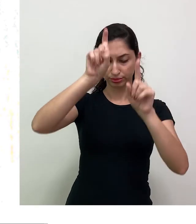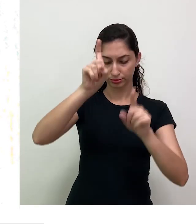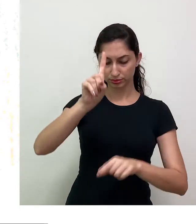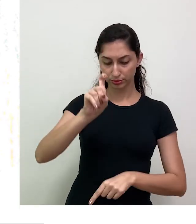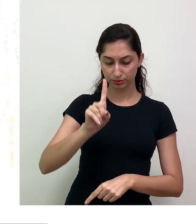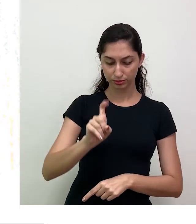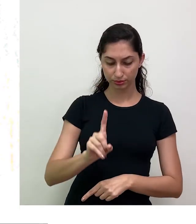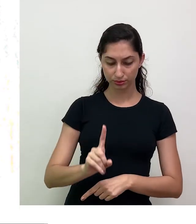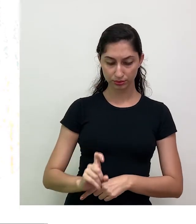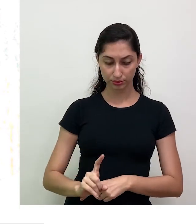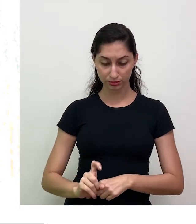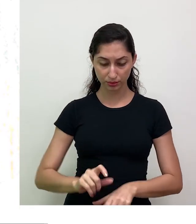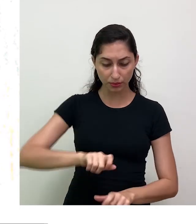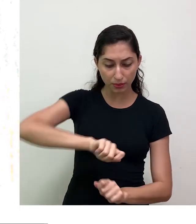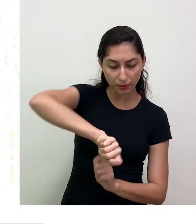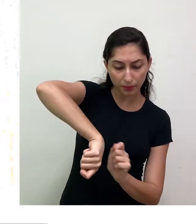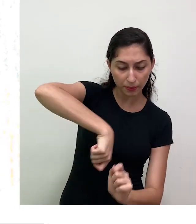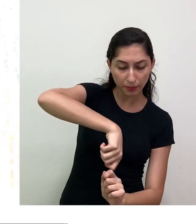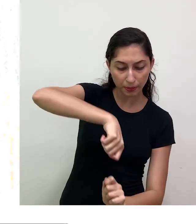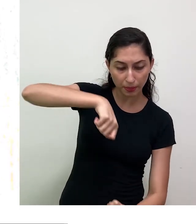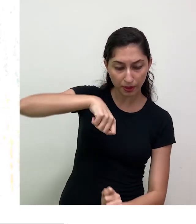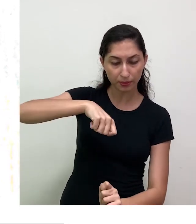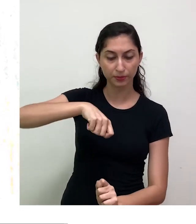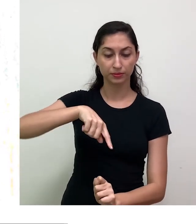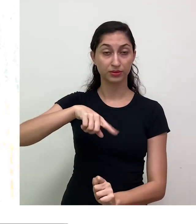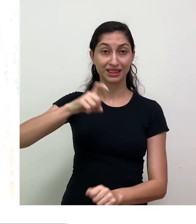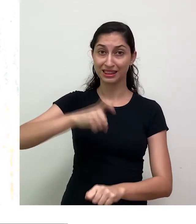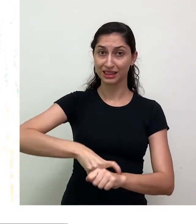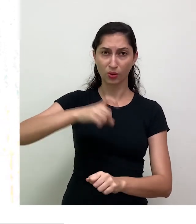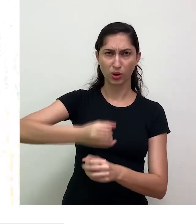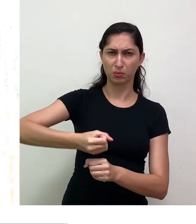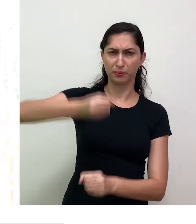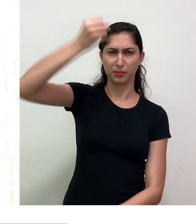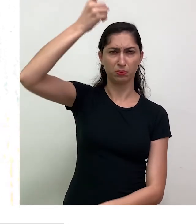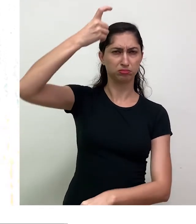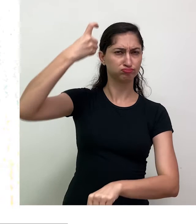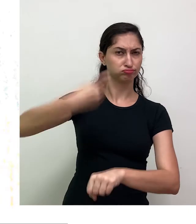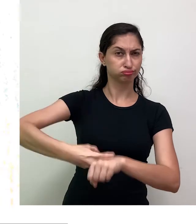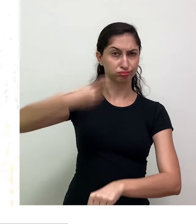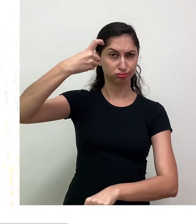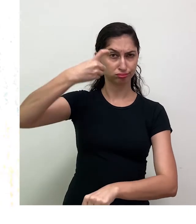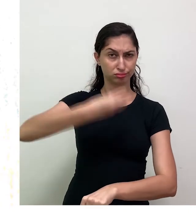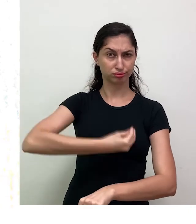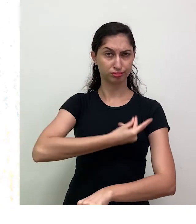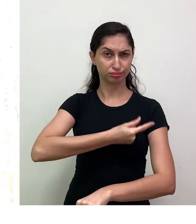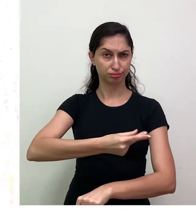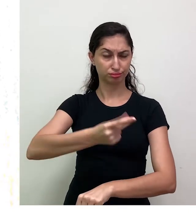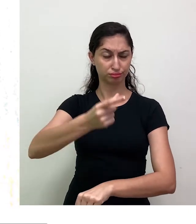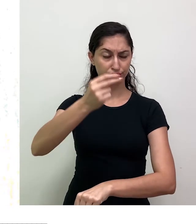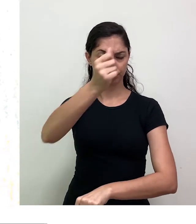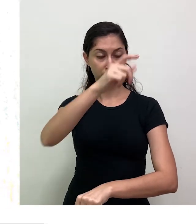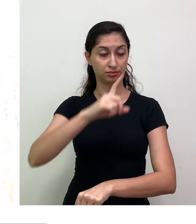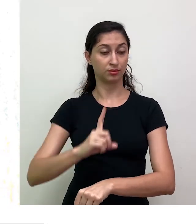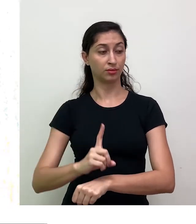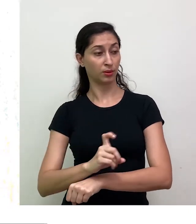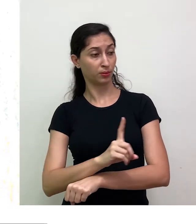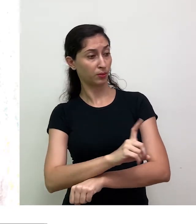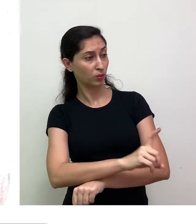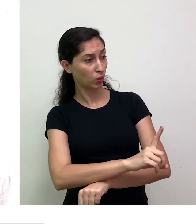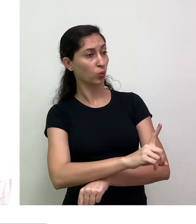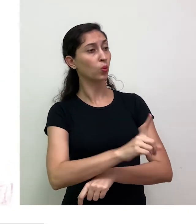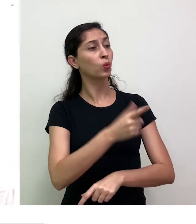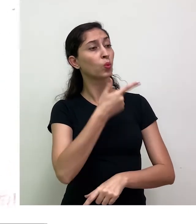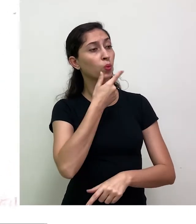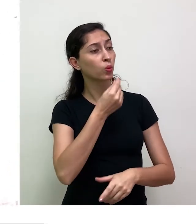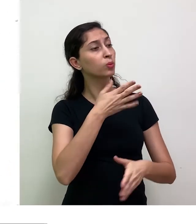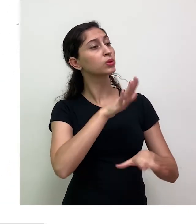desceu e, quando amarrou a linha no chão, ela se transformou num cipó que existe até hoje. Lá embaixo, o